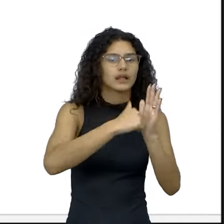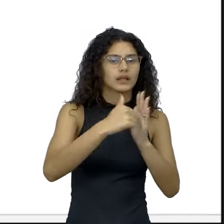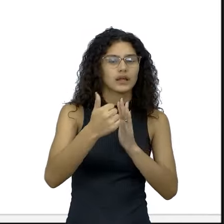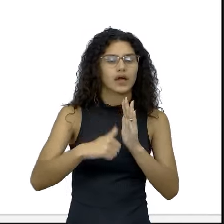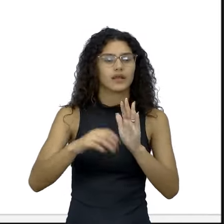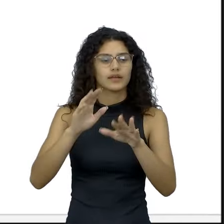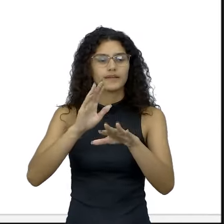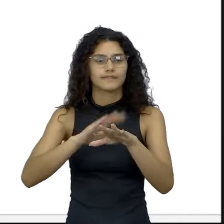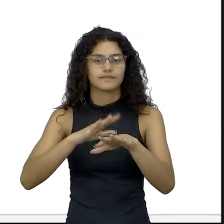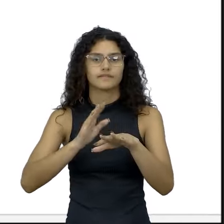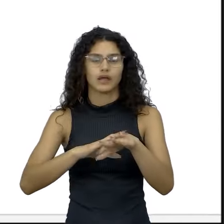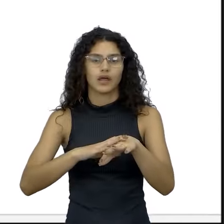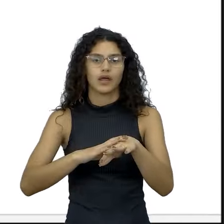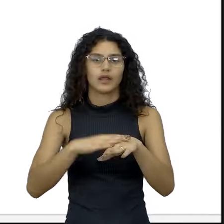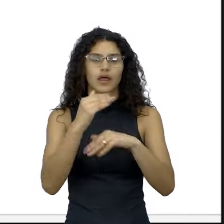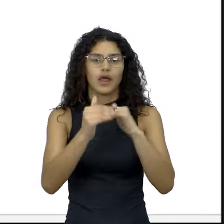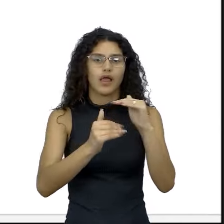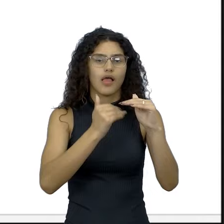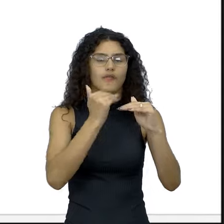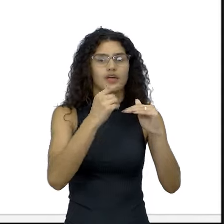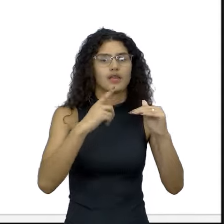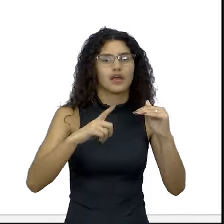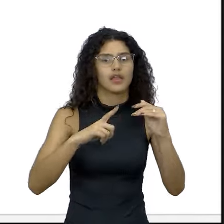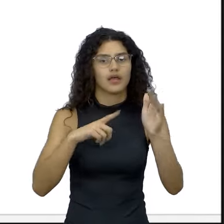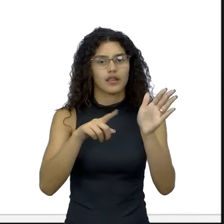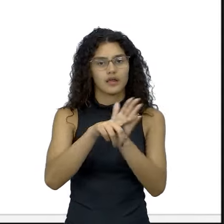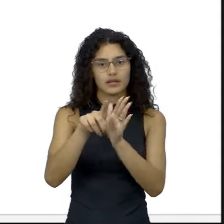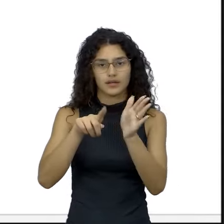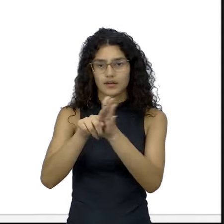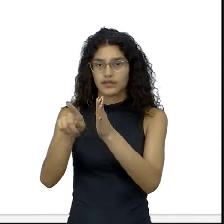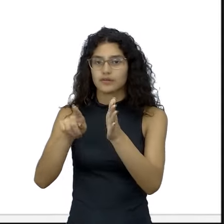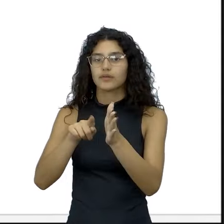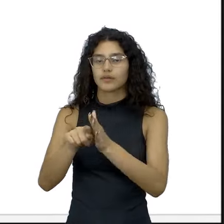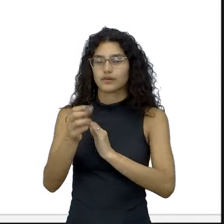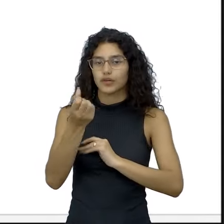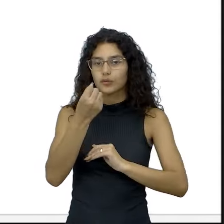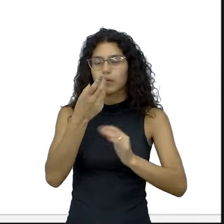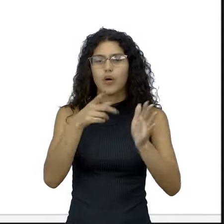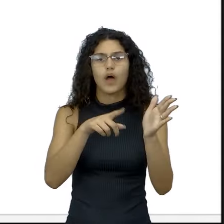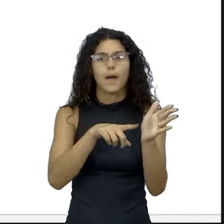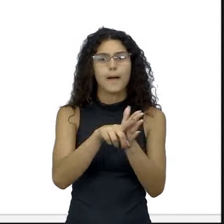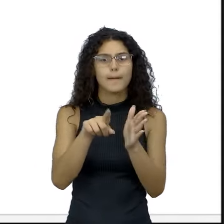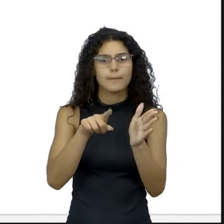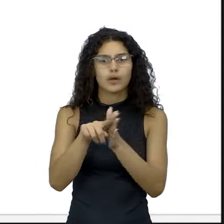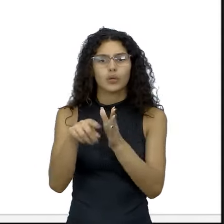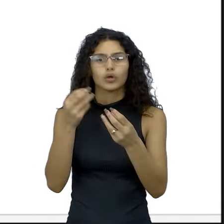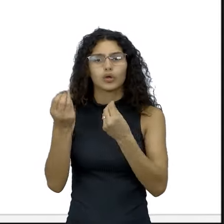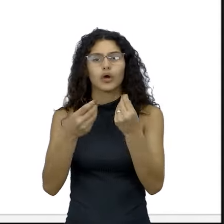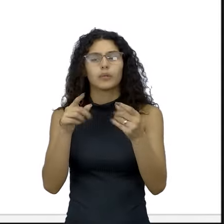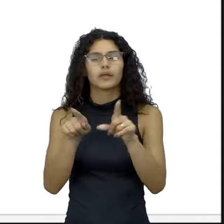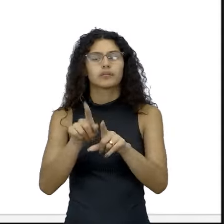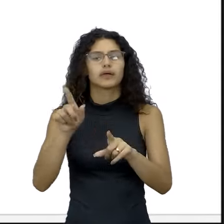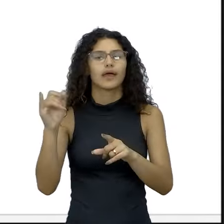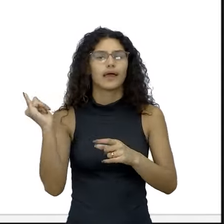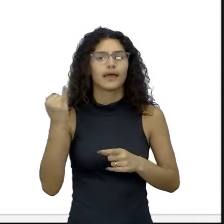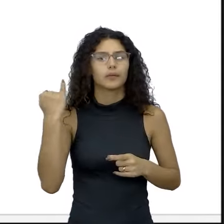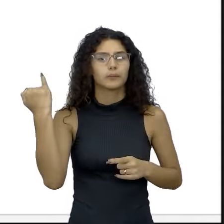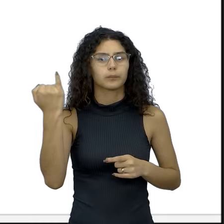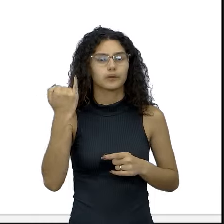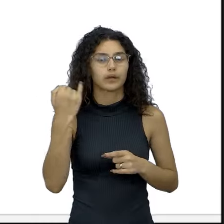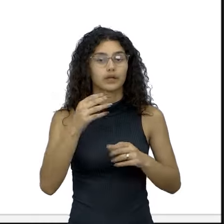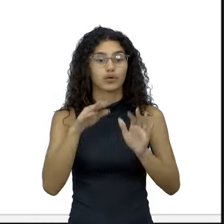ser construída através destas questões, dessas boas perguntas, e como é importante a sua